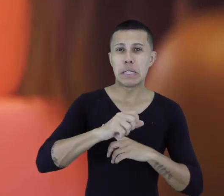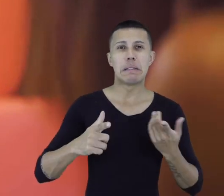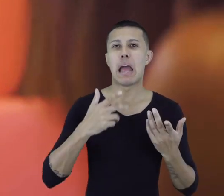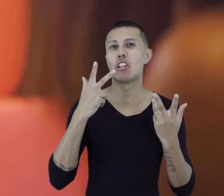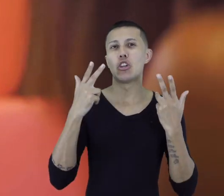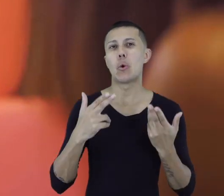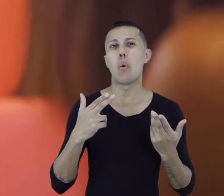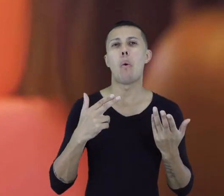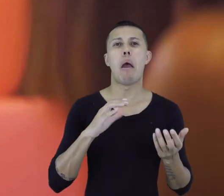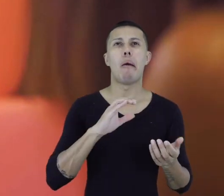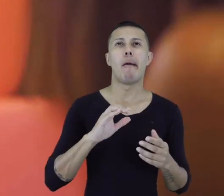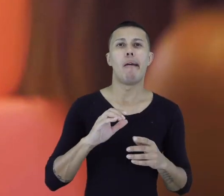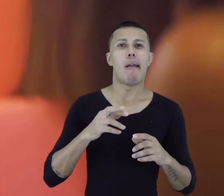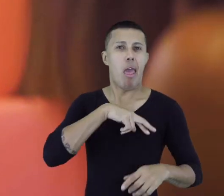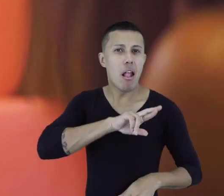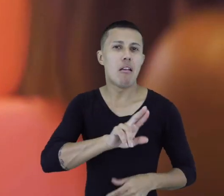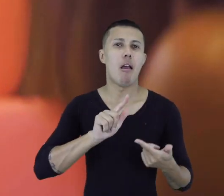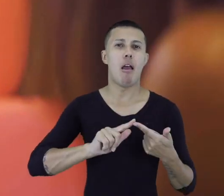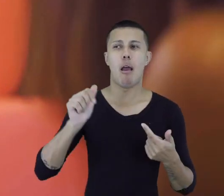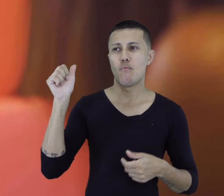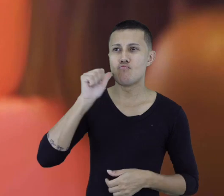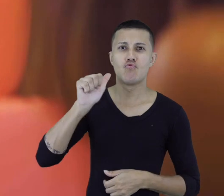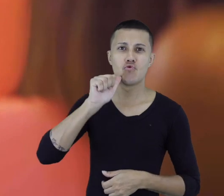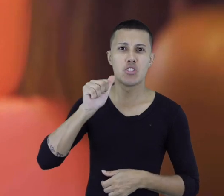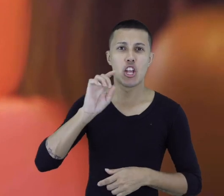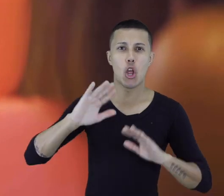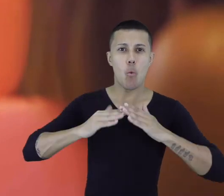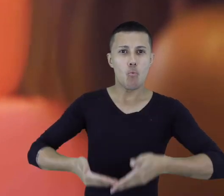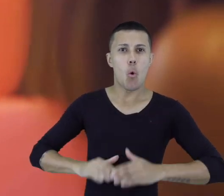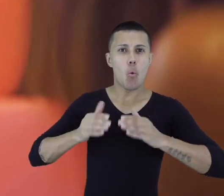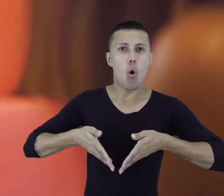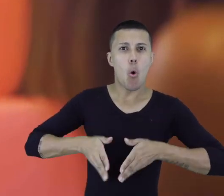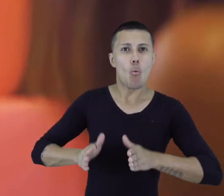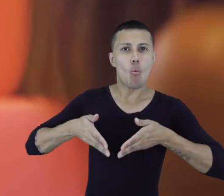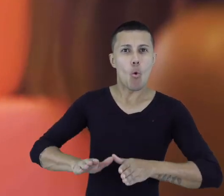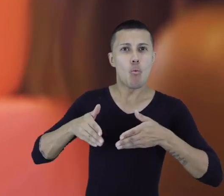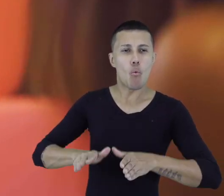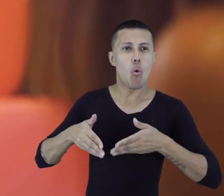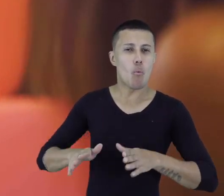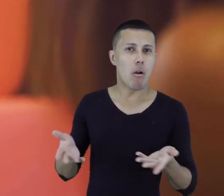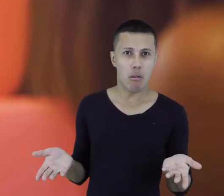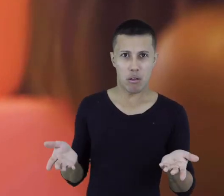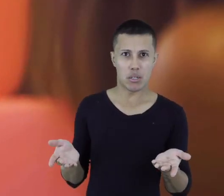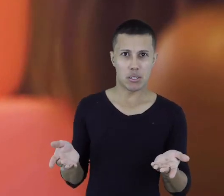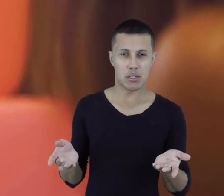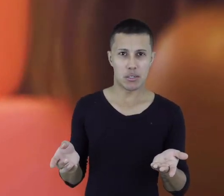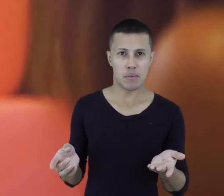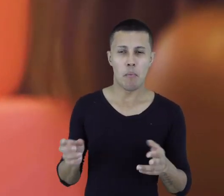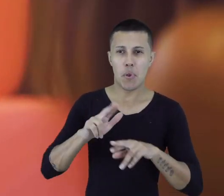cristã, né? Ainda e do papel da mulher como procriadora, sim, fomentado um pouco por